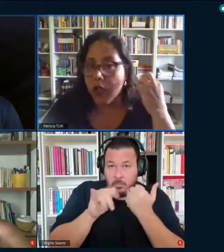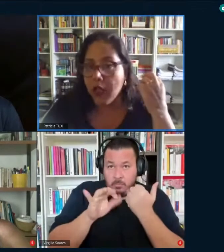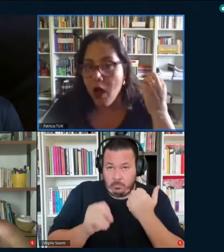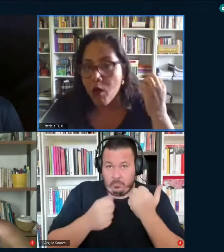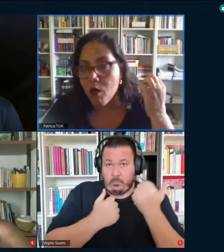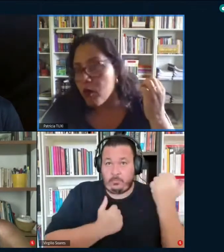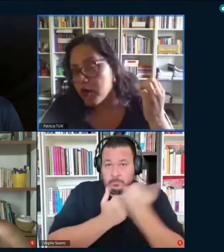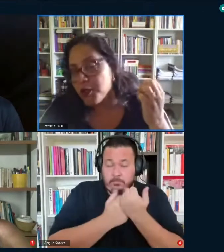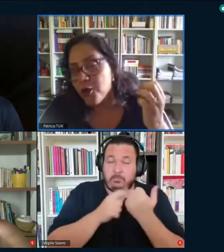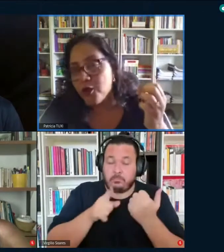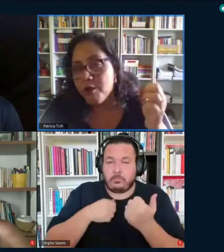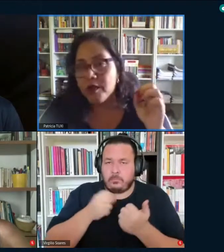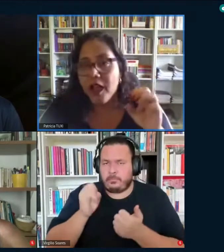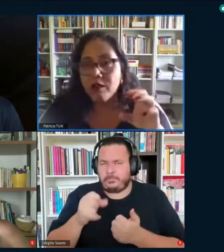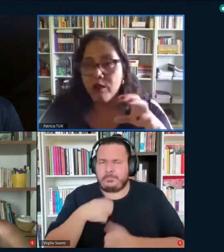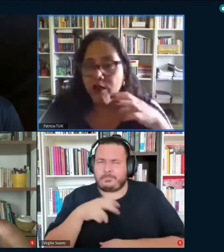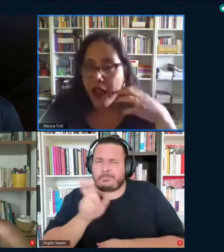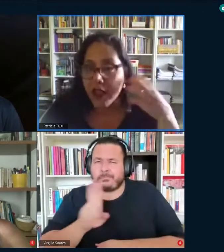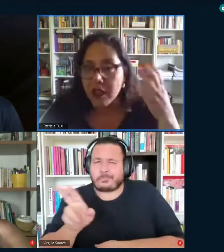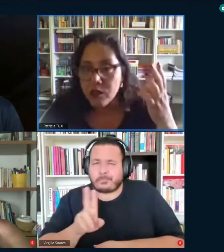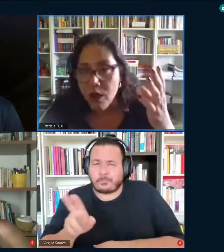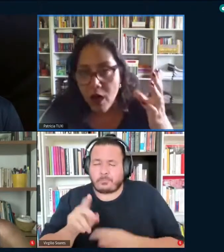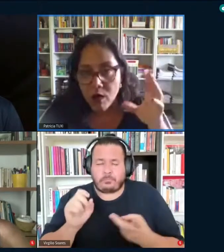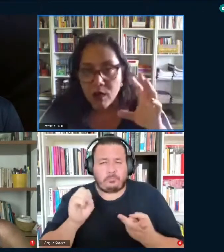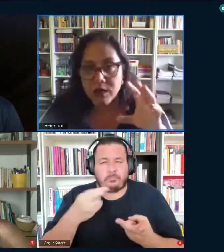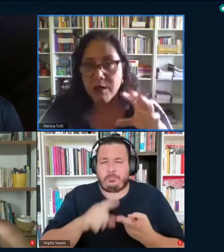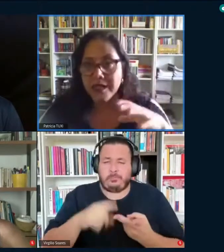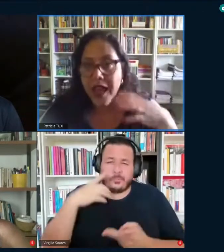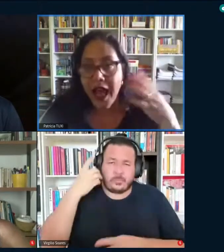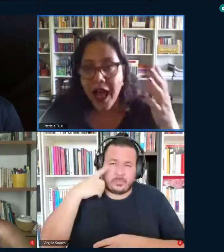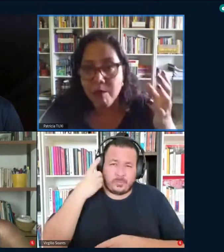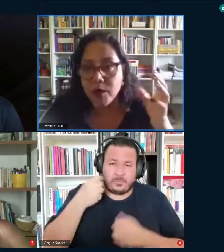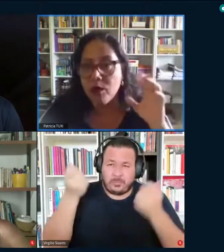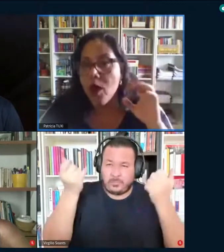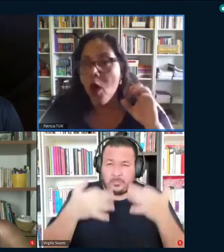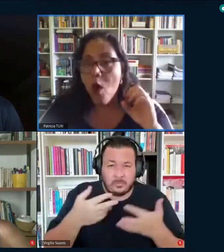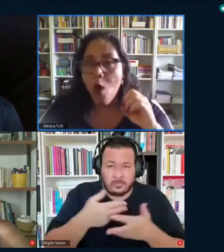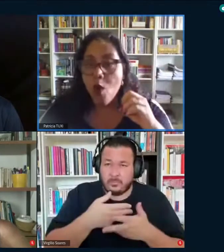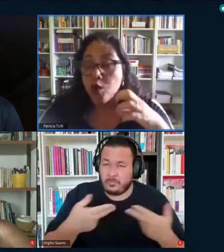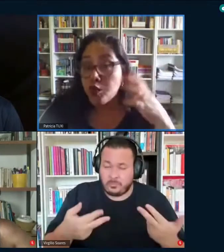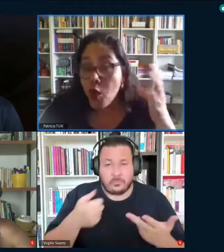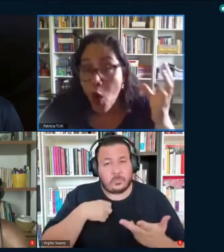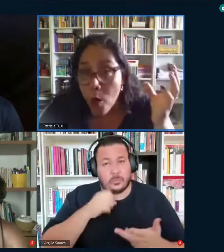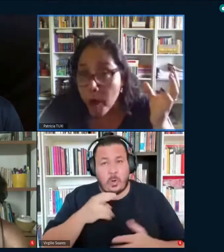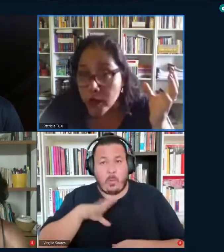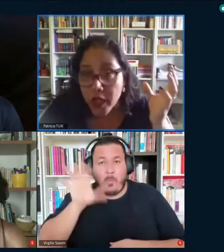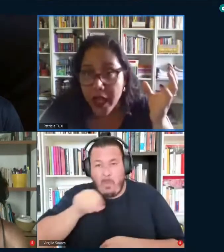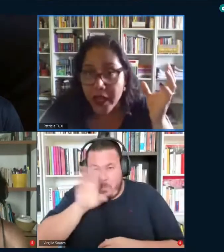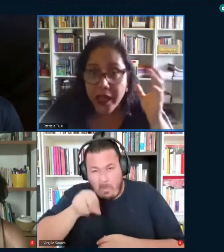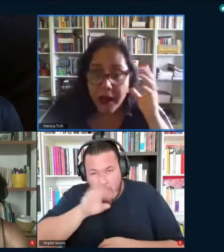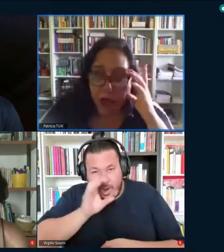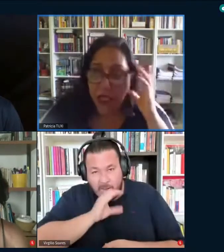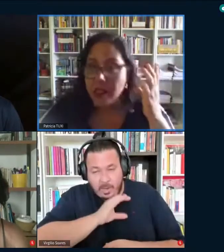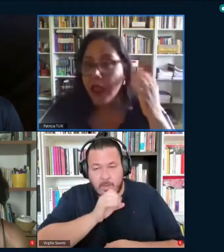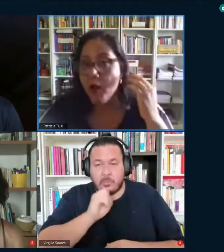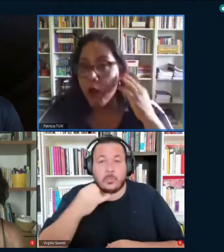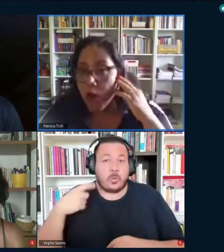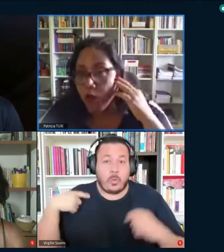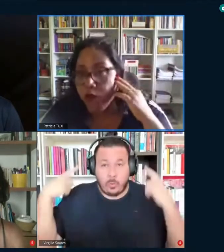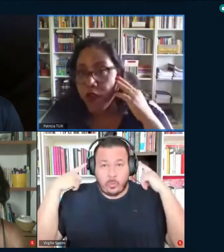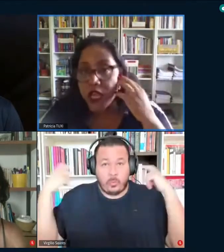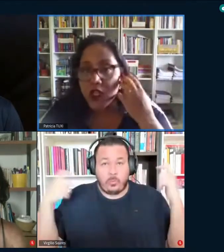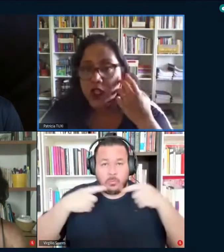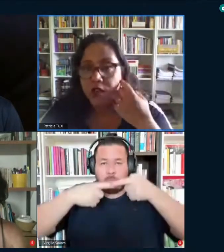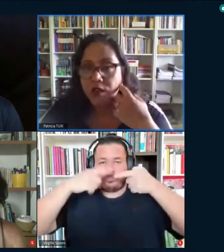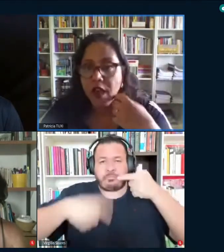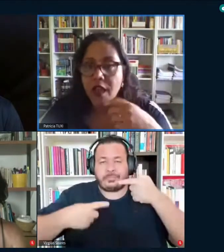nomes, quando tem algo de algum deputado falando, algo assim mais rápido, ou o som pode cair na cabine, tem